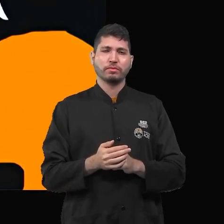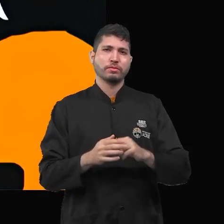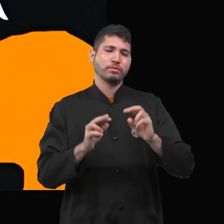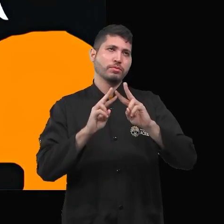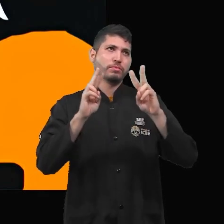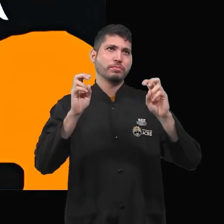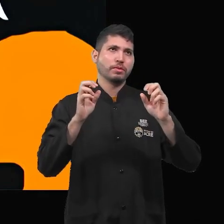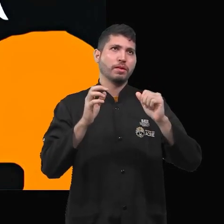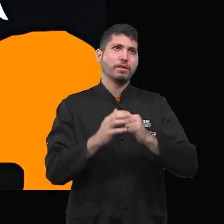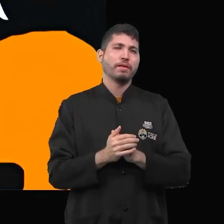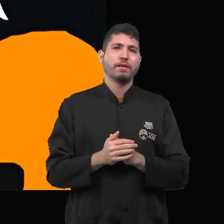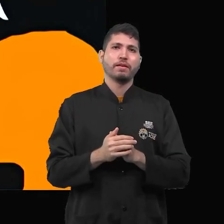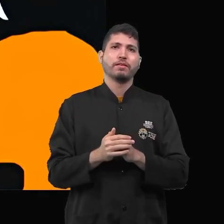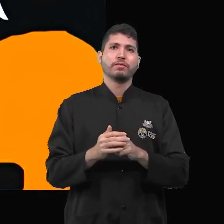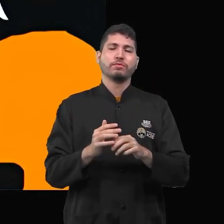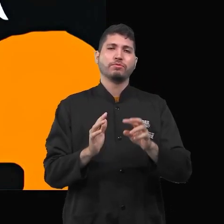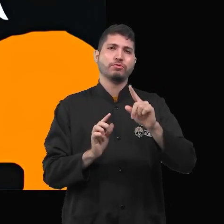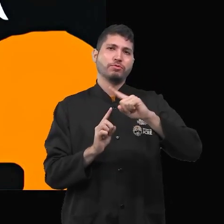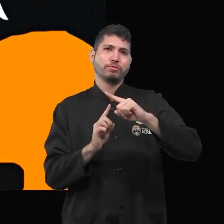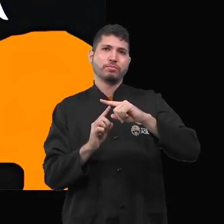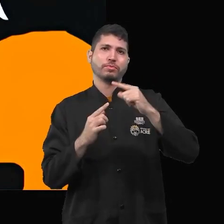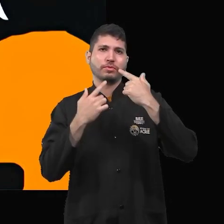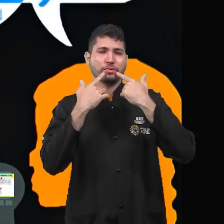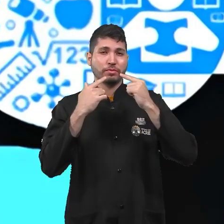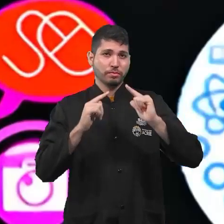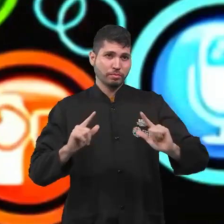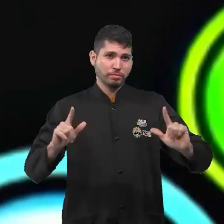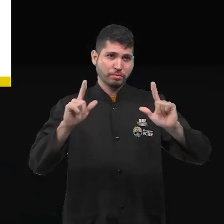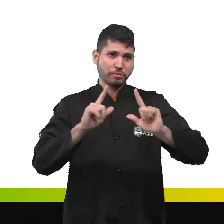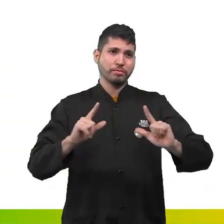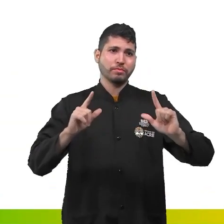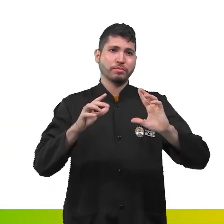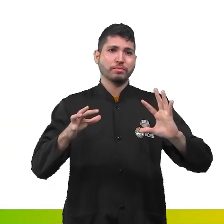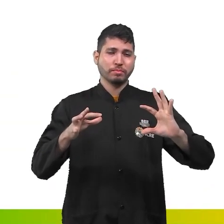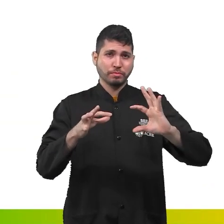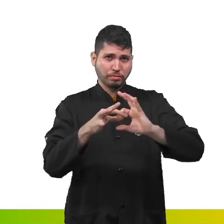da linguagem, tipos textuais e etc.